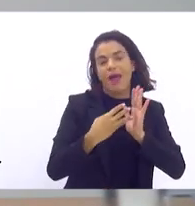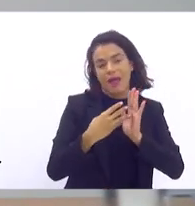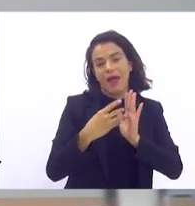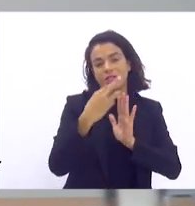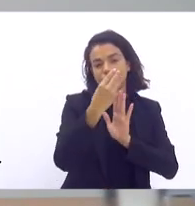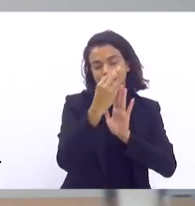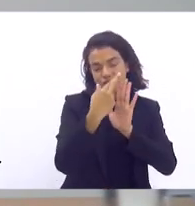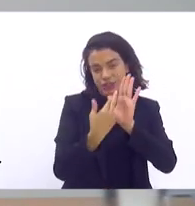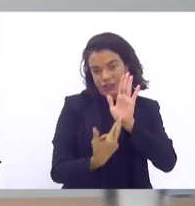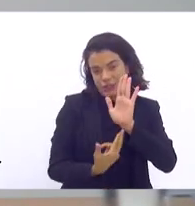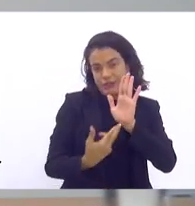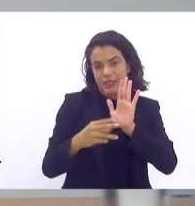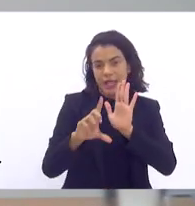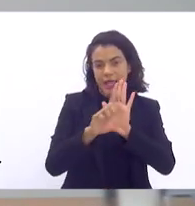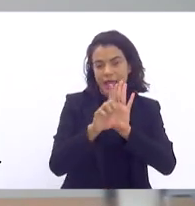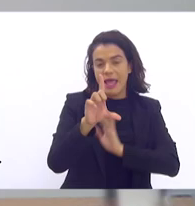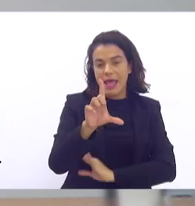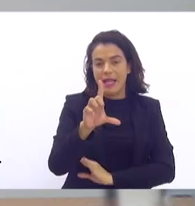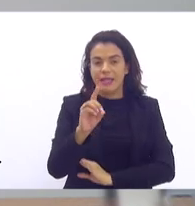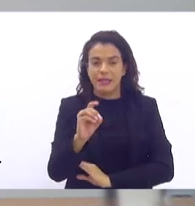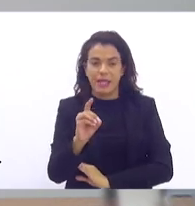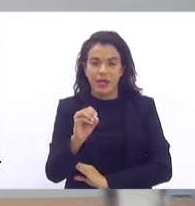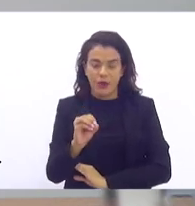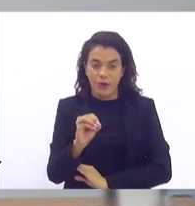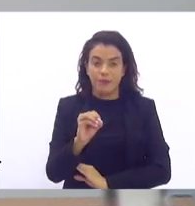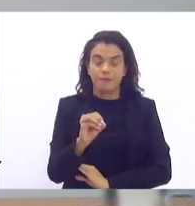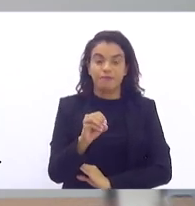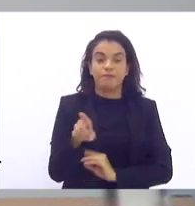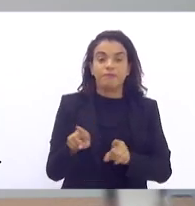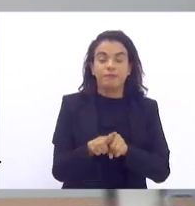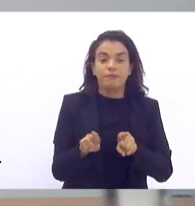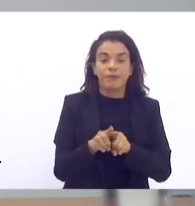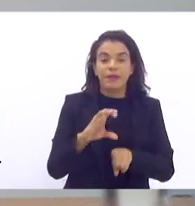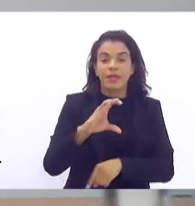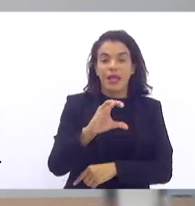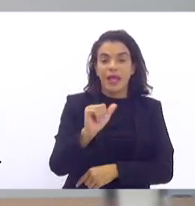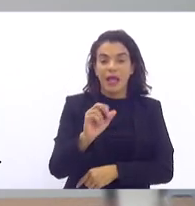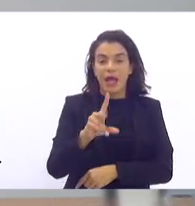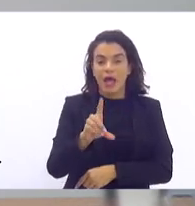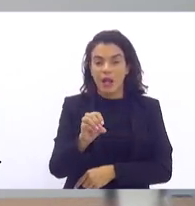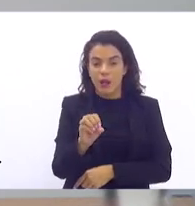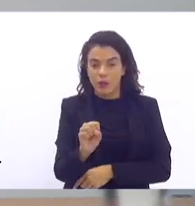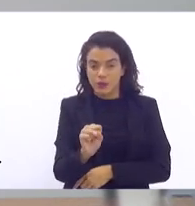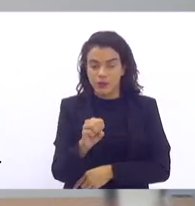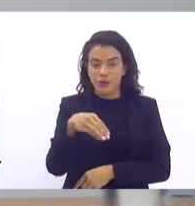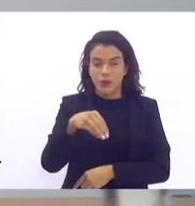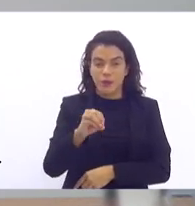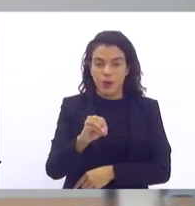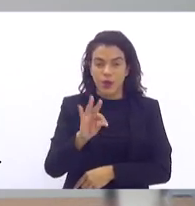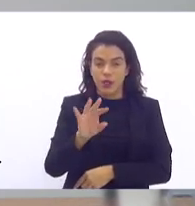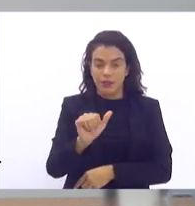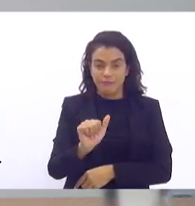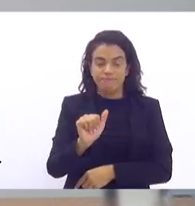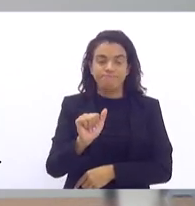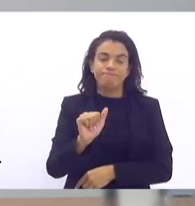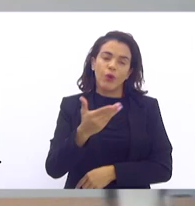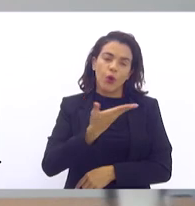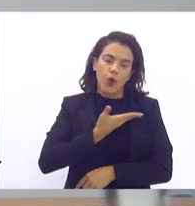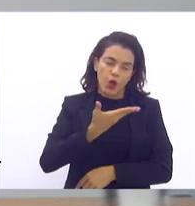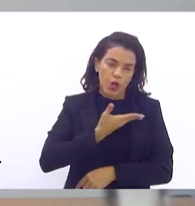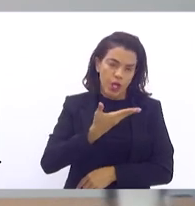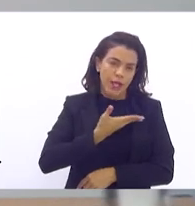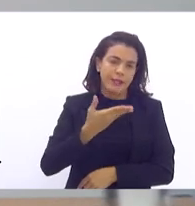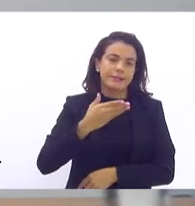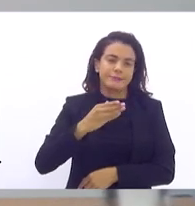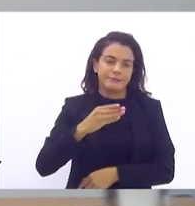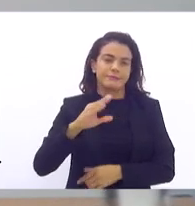nós temos também o Deputado Luiz Carlos Mota que é o relator do orçamento colega do pl de São Paulo que